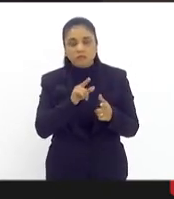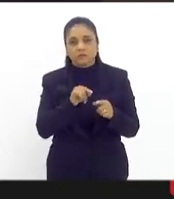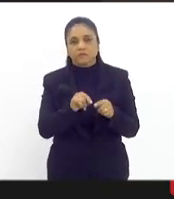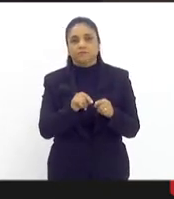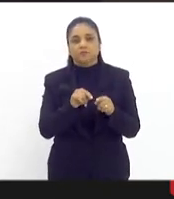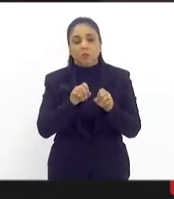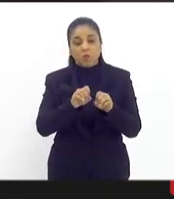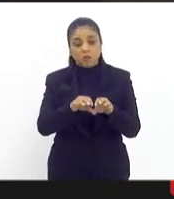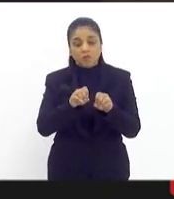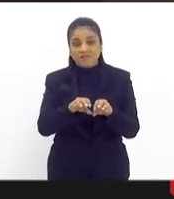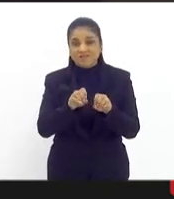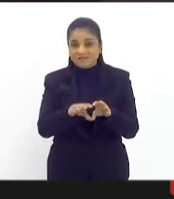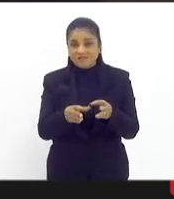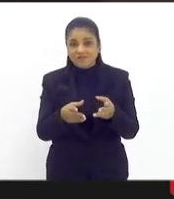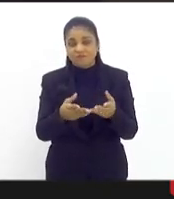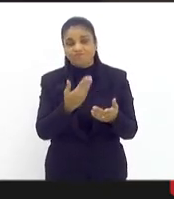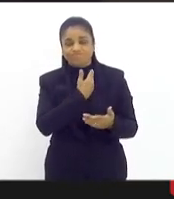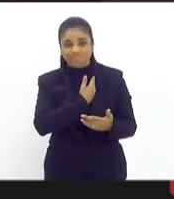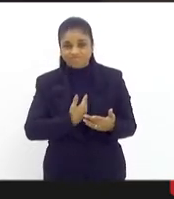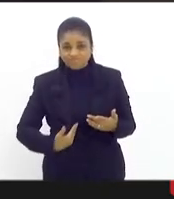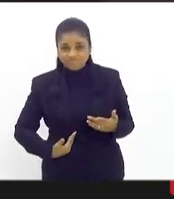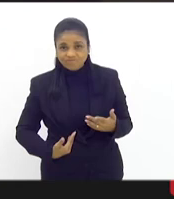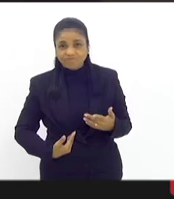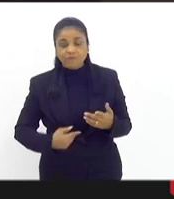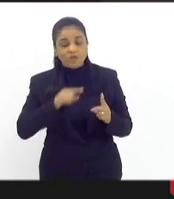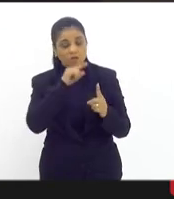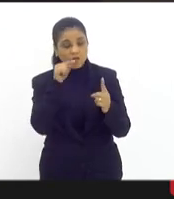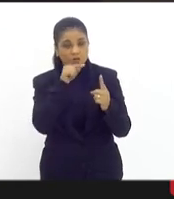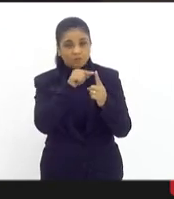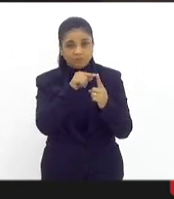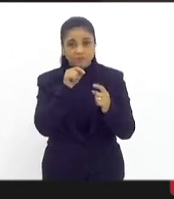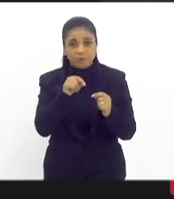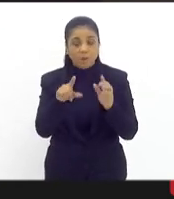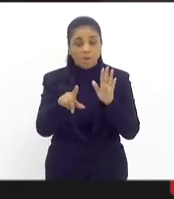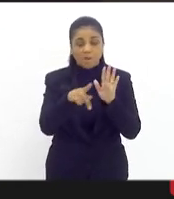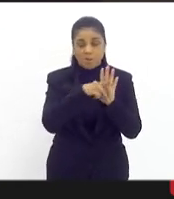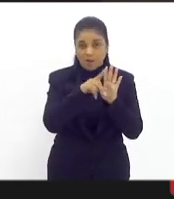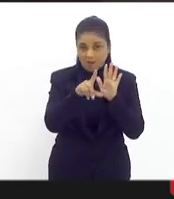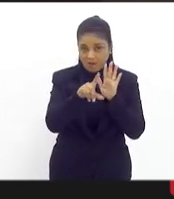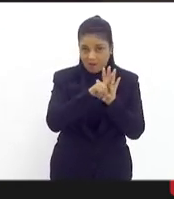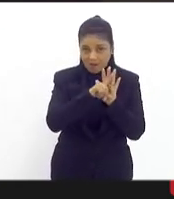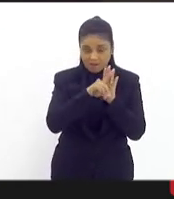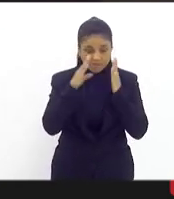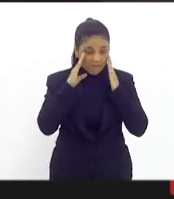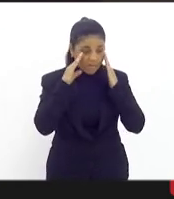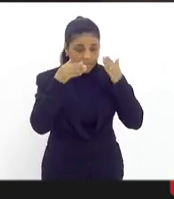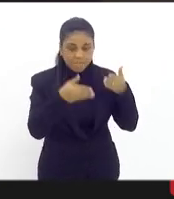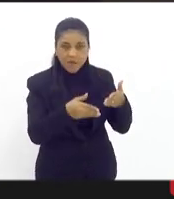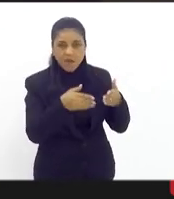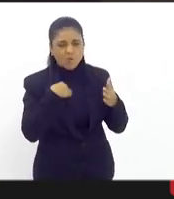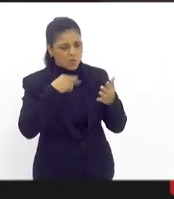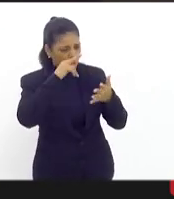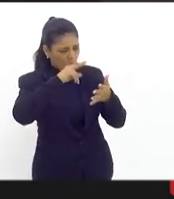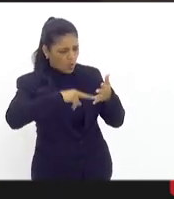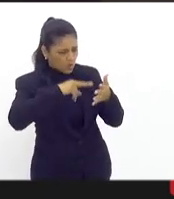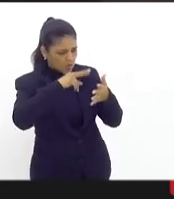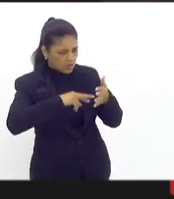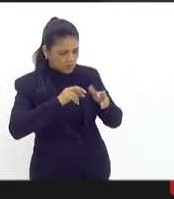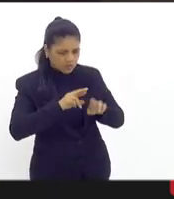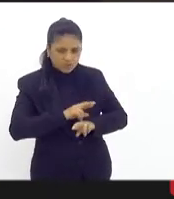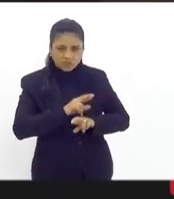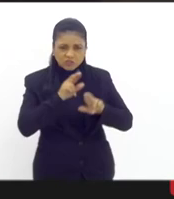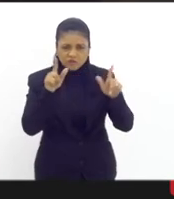da educação pública. Mas focando especialmente no projeto de lei, quando eu li e eu vi os diferentes tipos